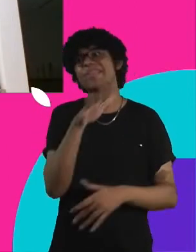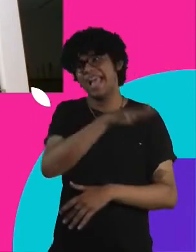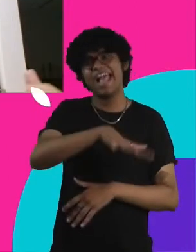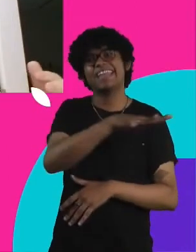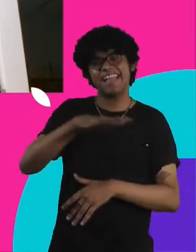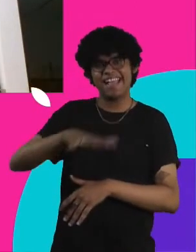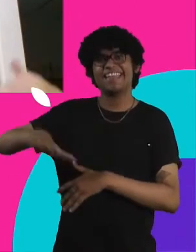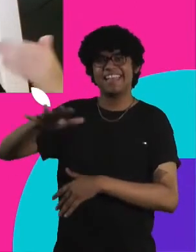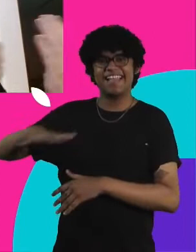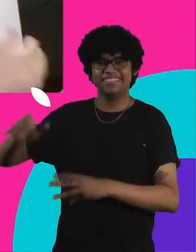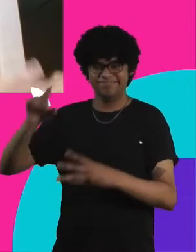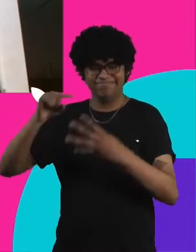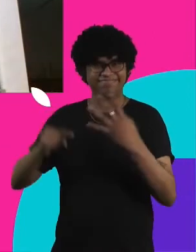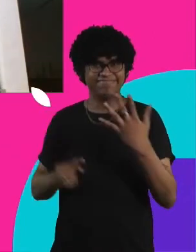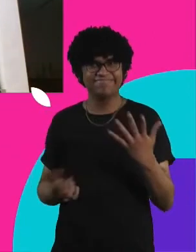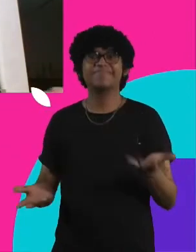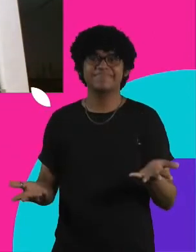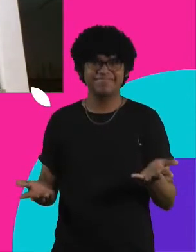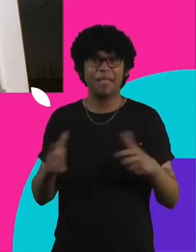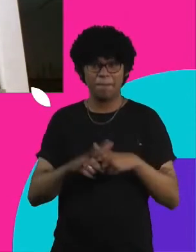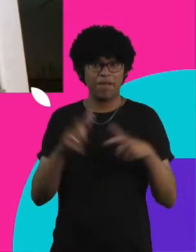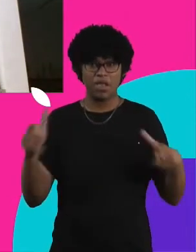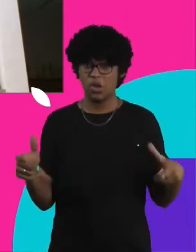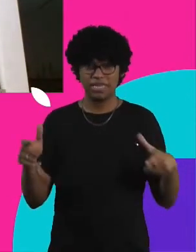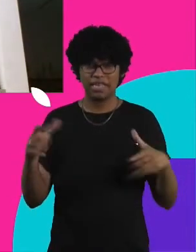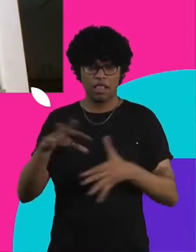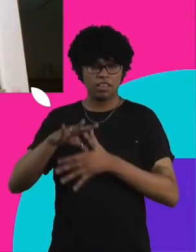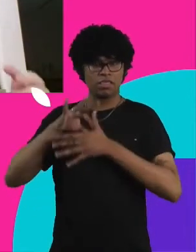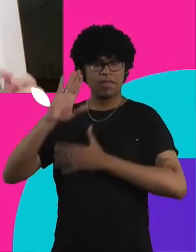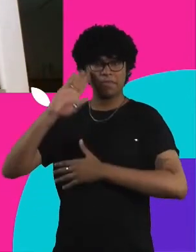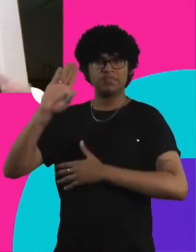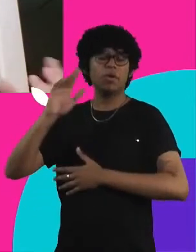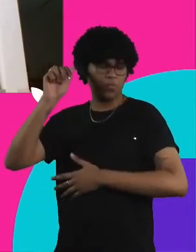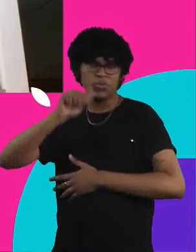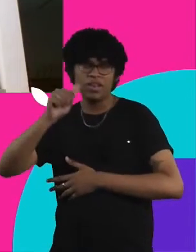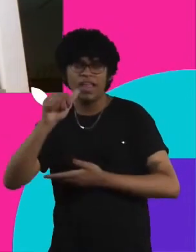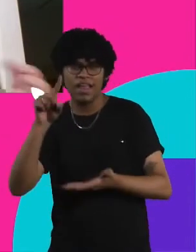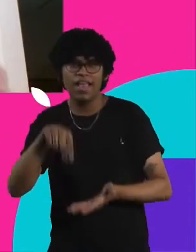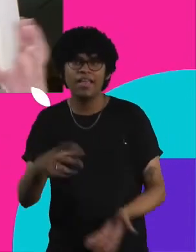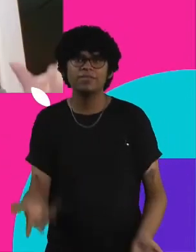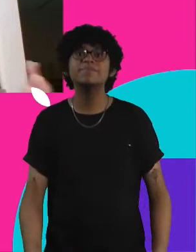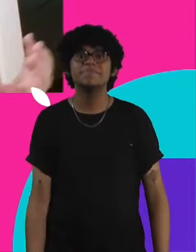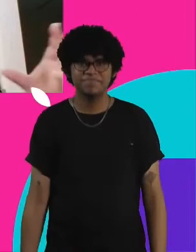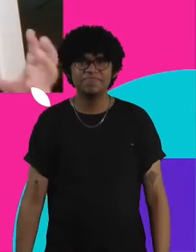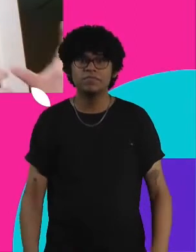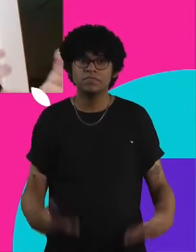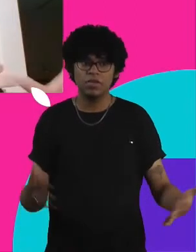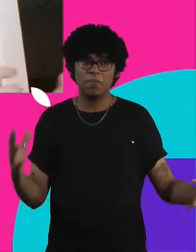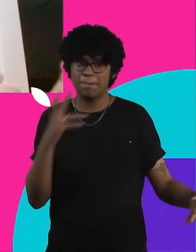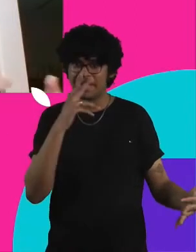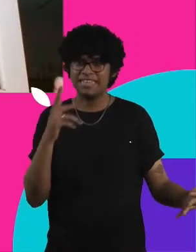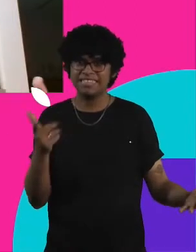áreas onde tem uma maioria liderada por mulheres. Então, essa combinação, como se